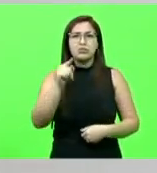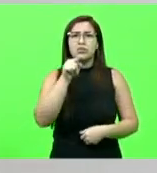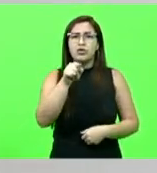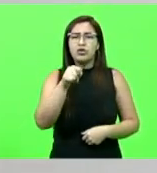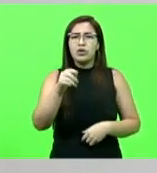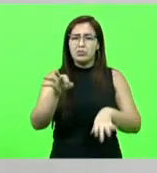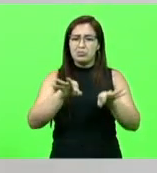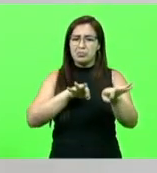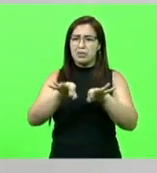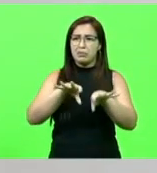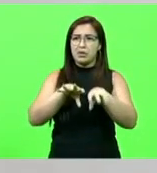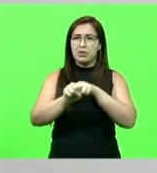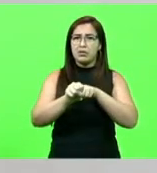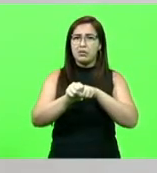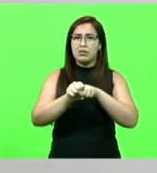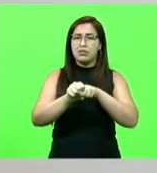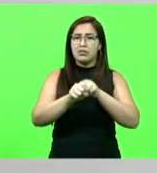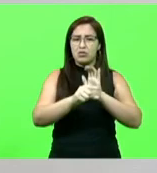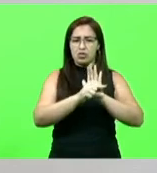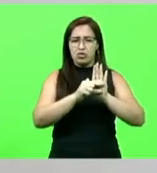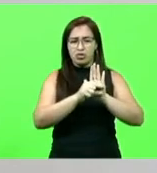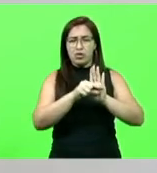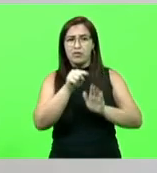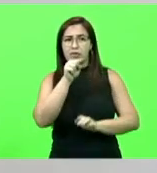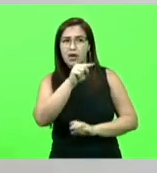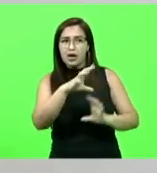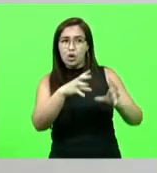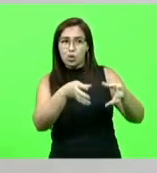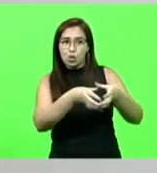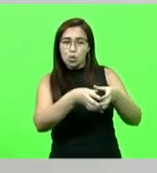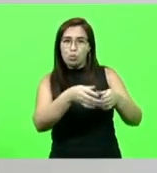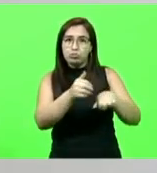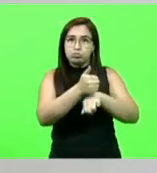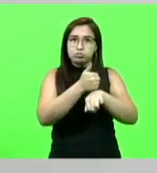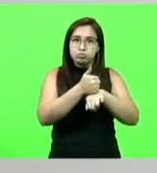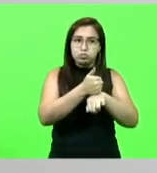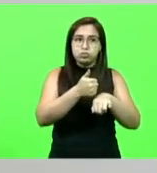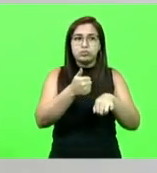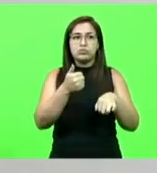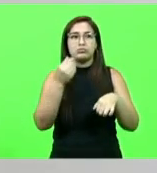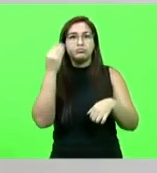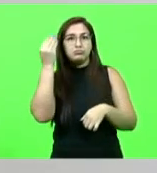para combater uma nota feita por técnicos dentro de um serviço de ouvidoria?